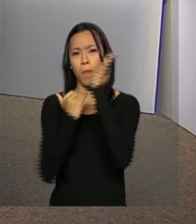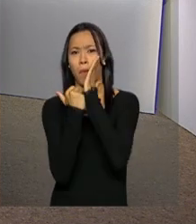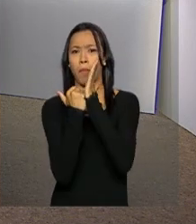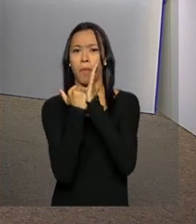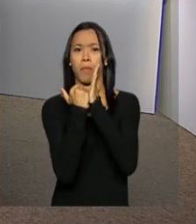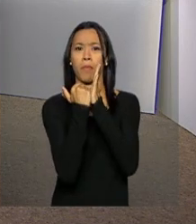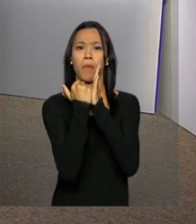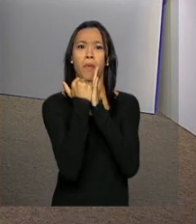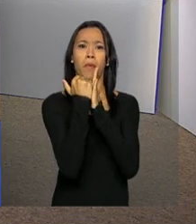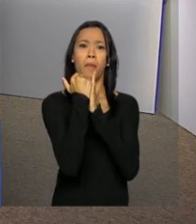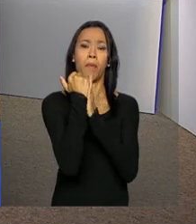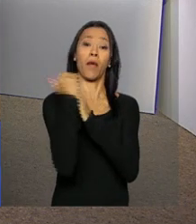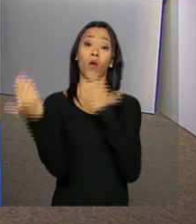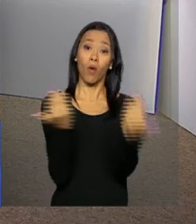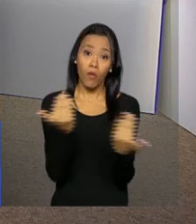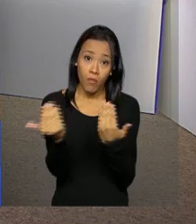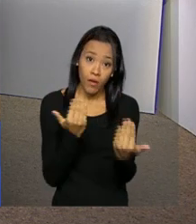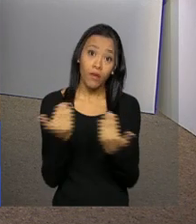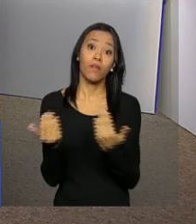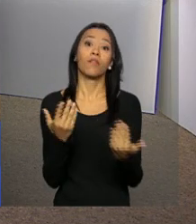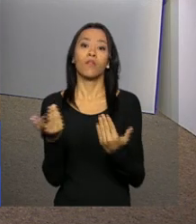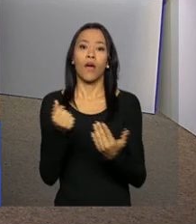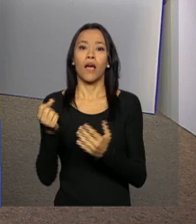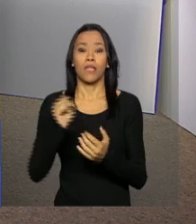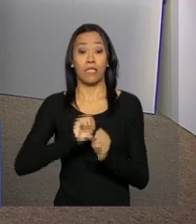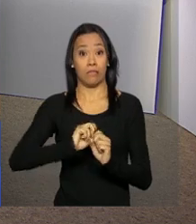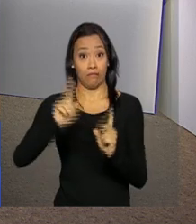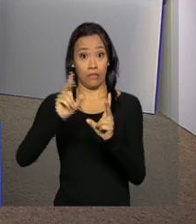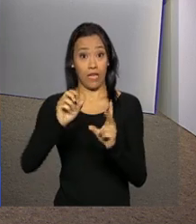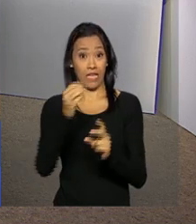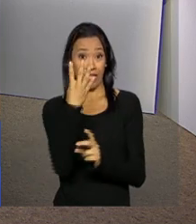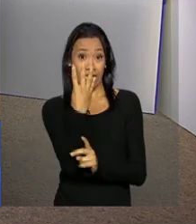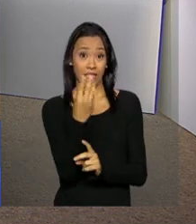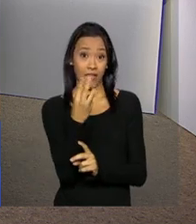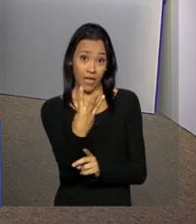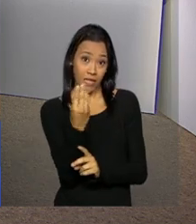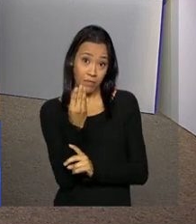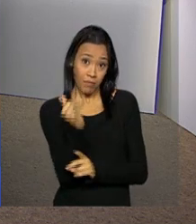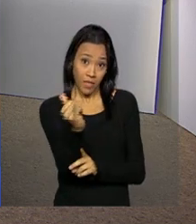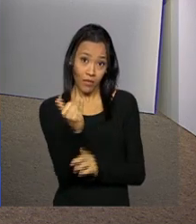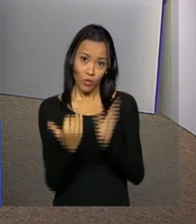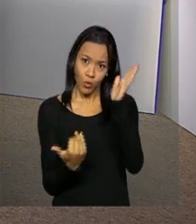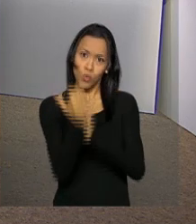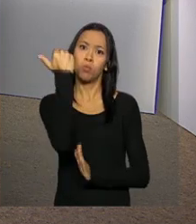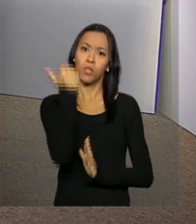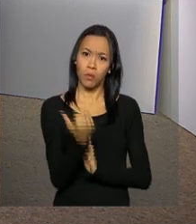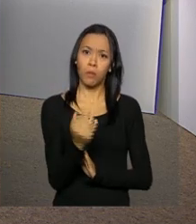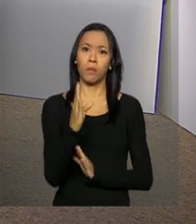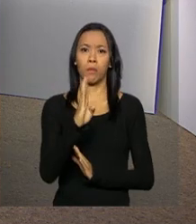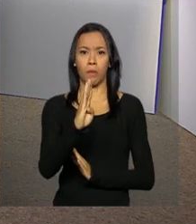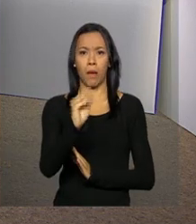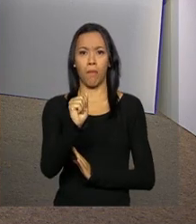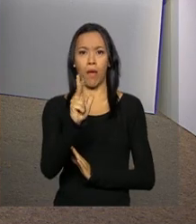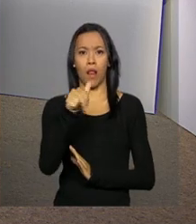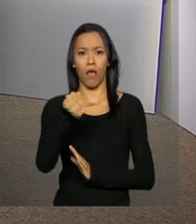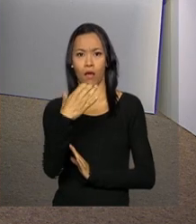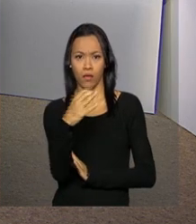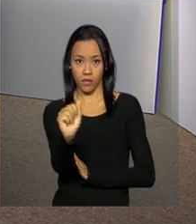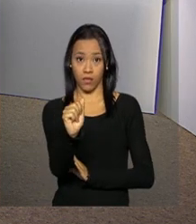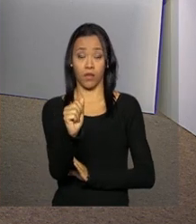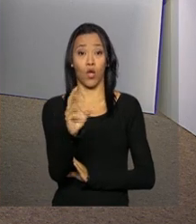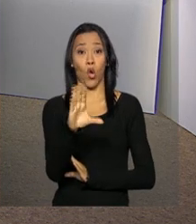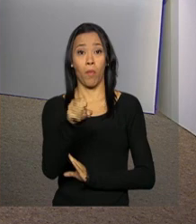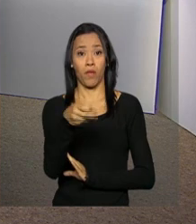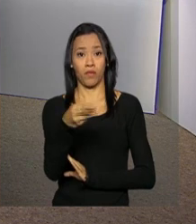volume das importações em 3 bilhões de dólares O que significa um super havit na balança comercial o resultado do mês